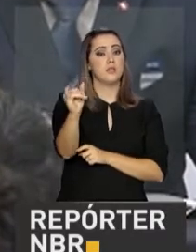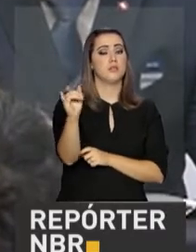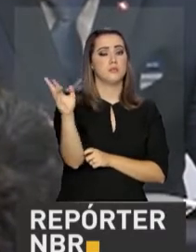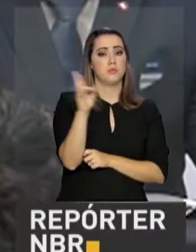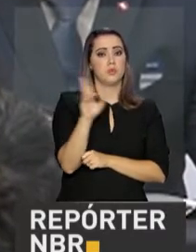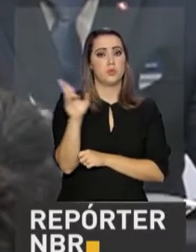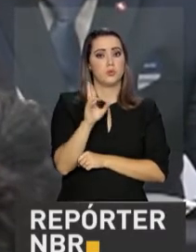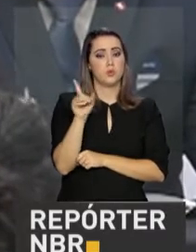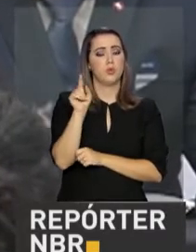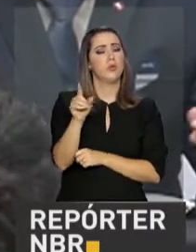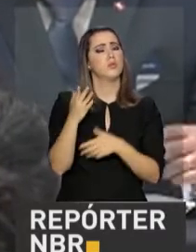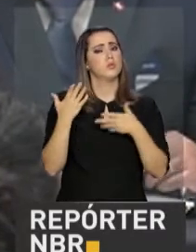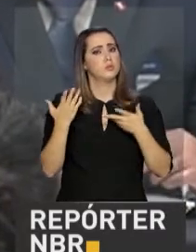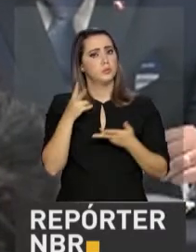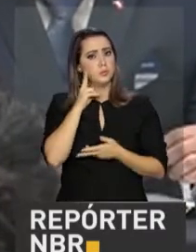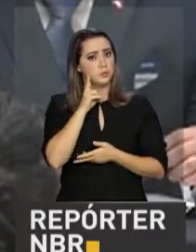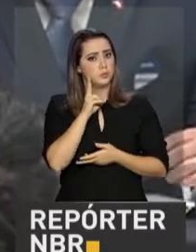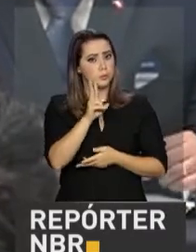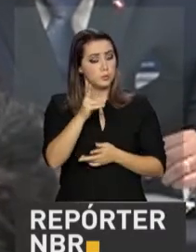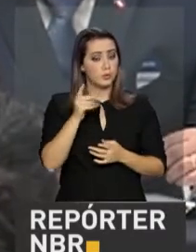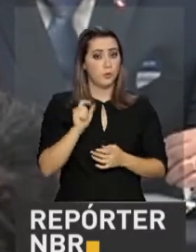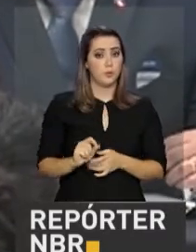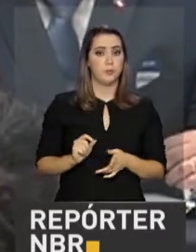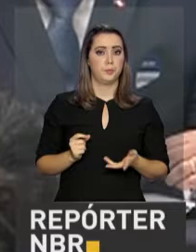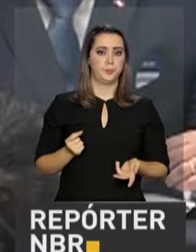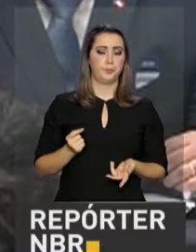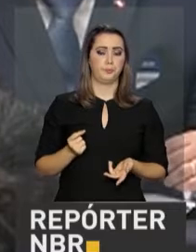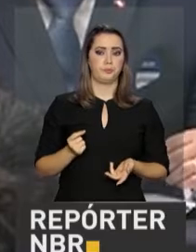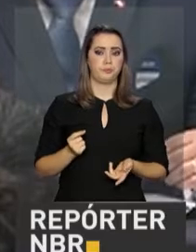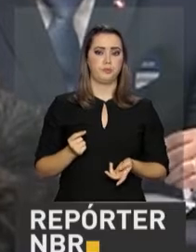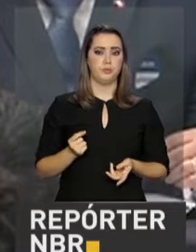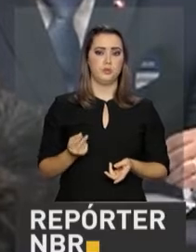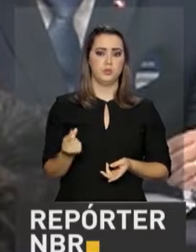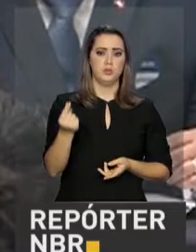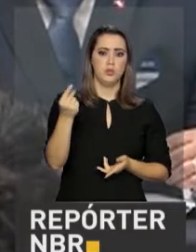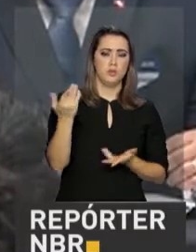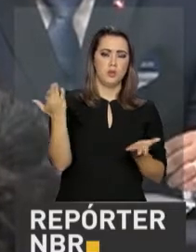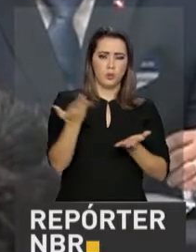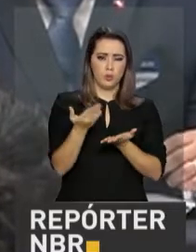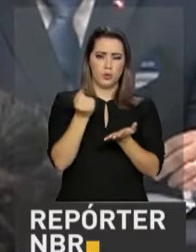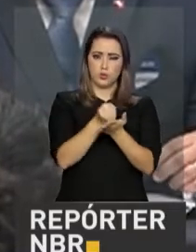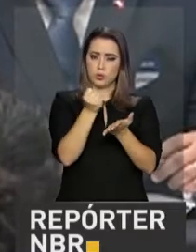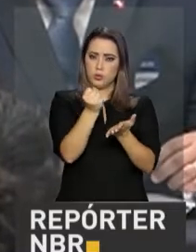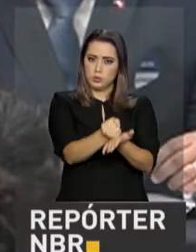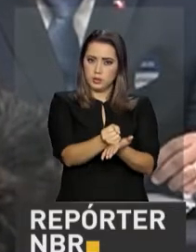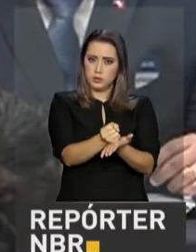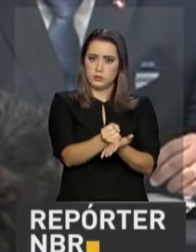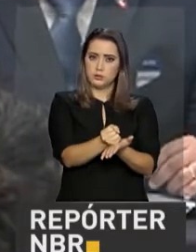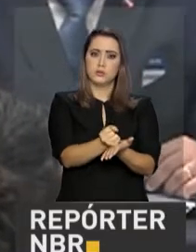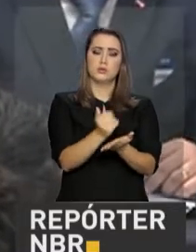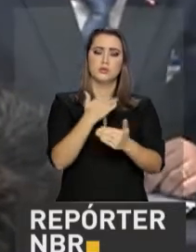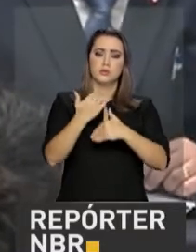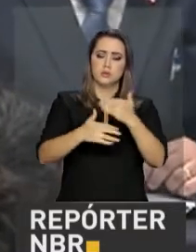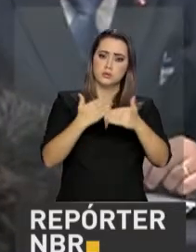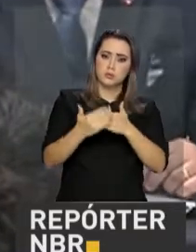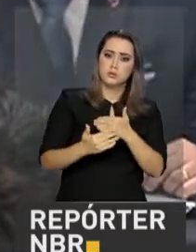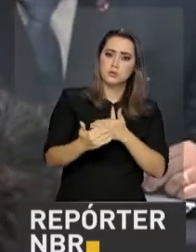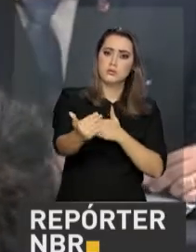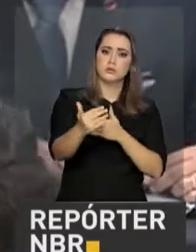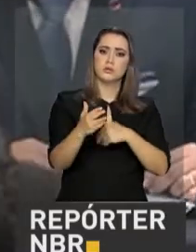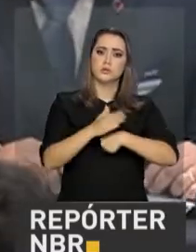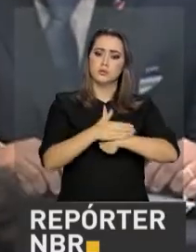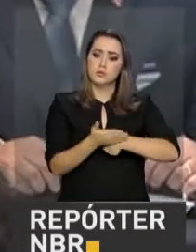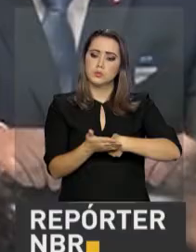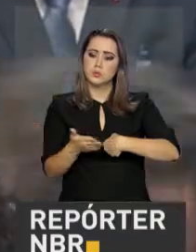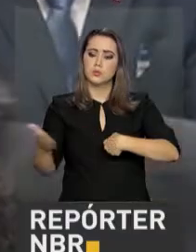de reais, isso considerando o valor dos contratos durante o período